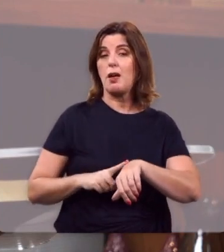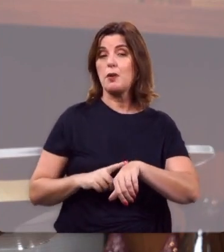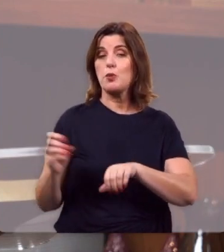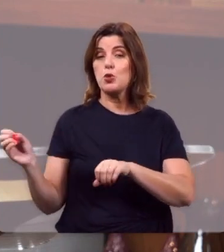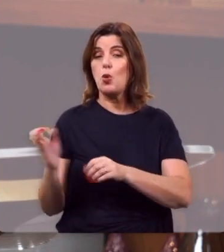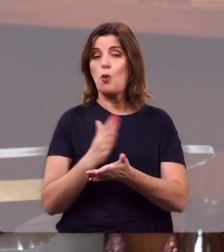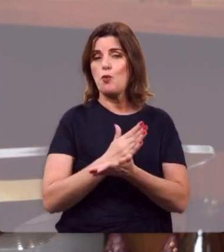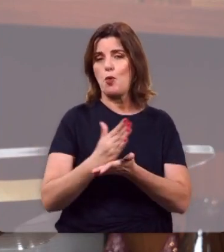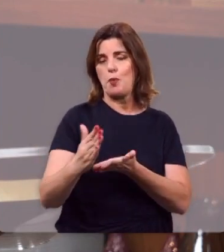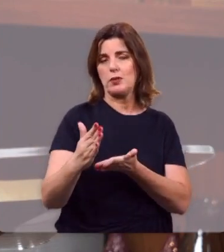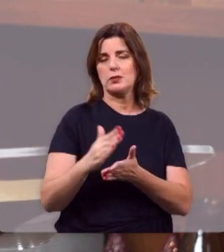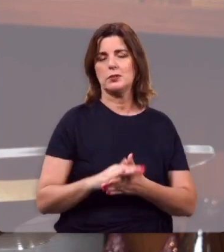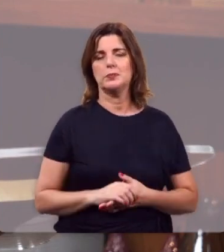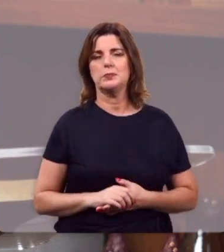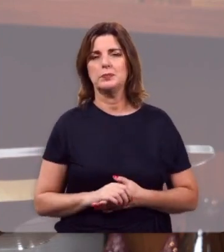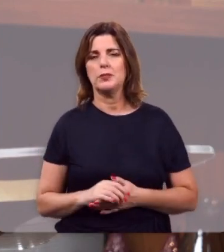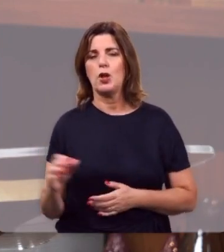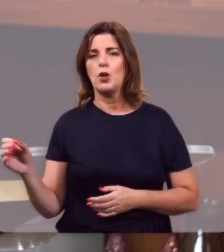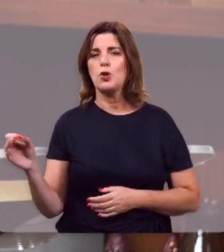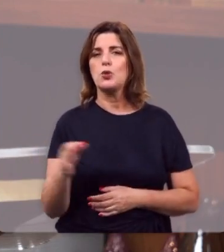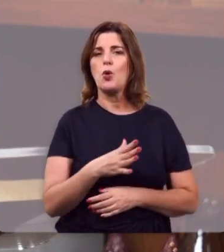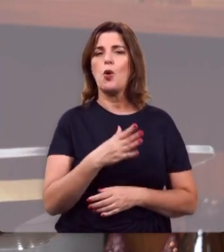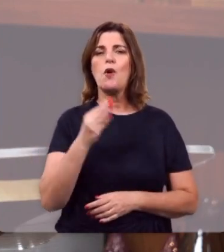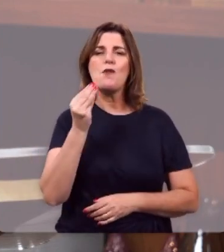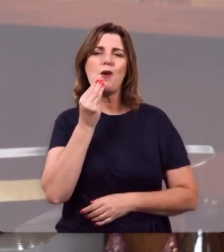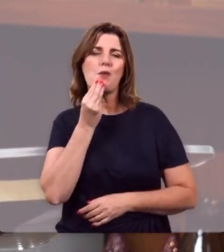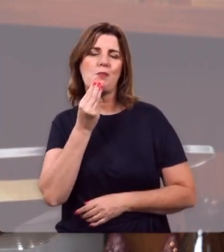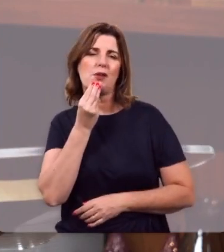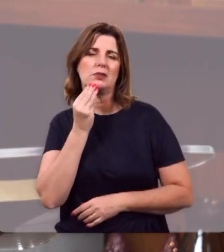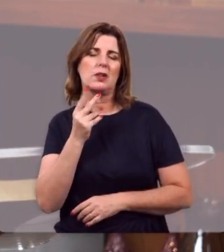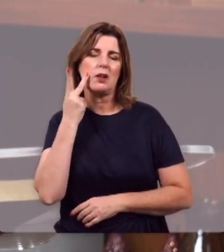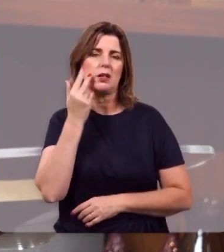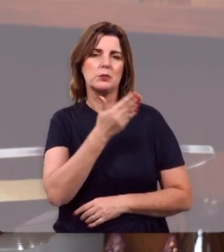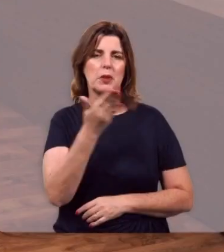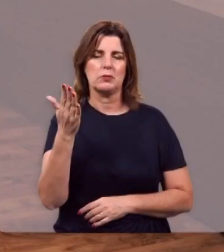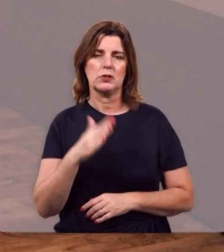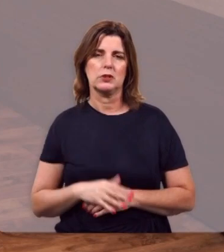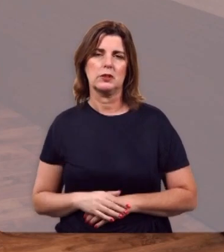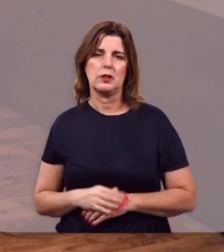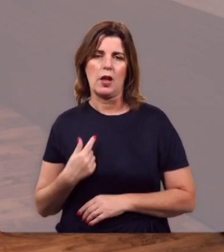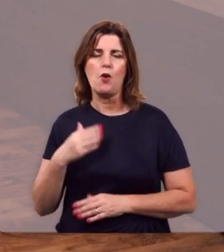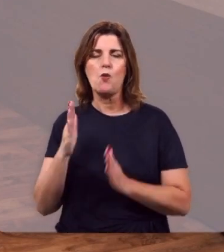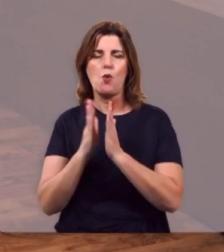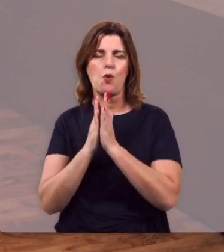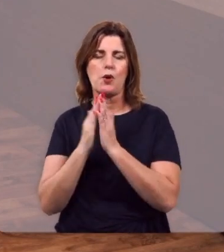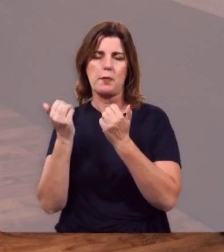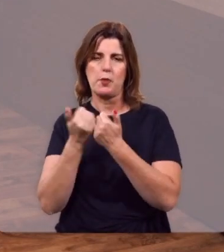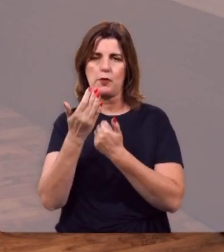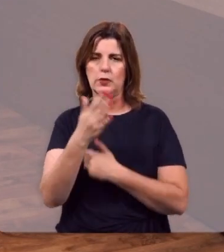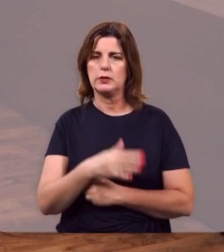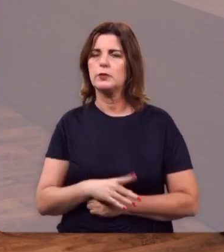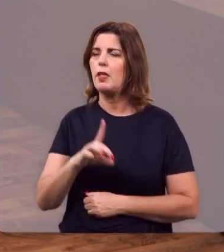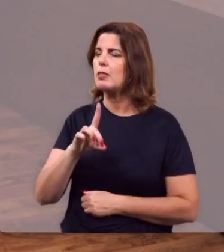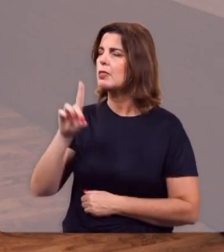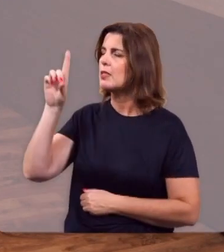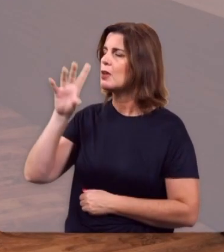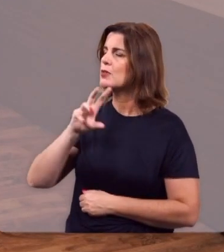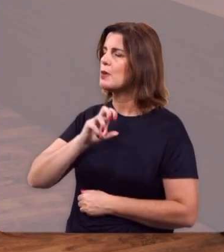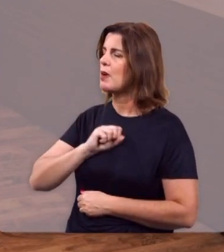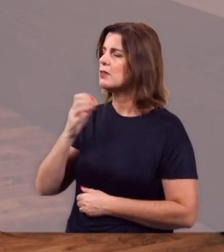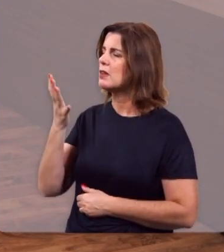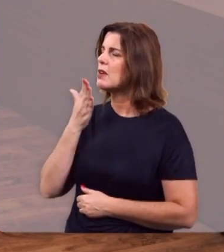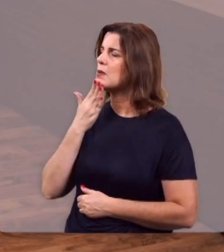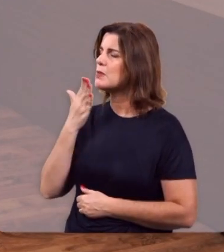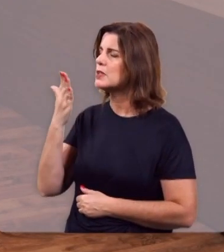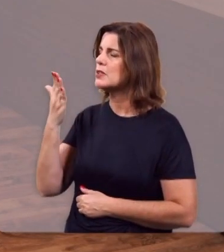novo começo, há uma nova oportunidade para você. Eu vou orar por você. Deus amado, eu